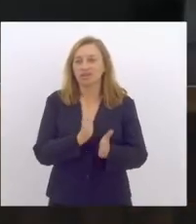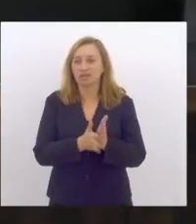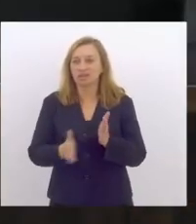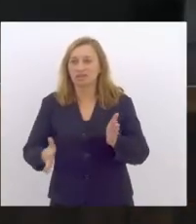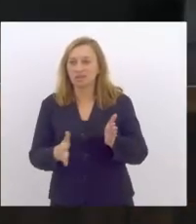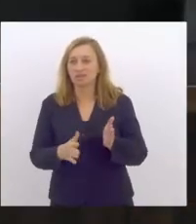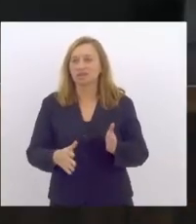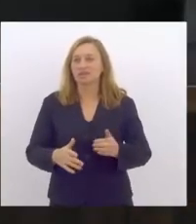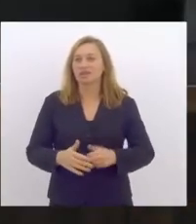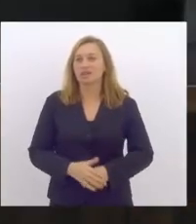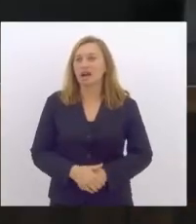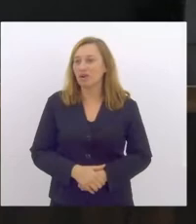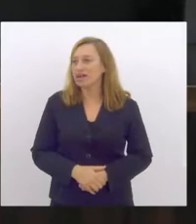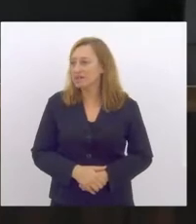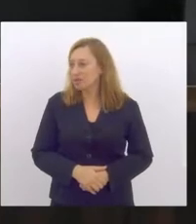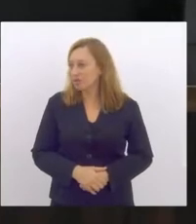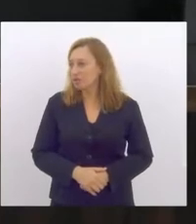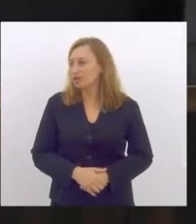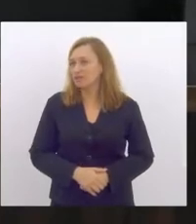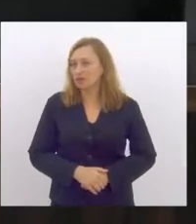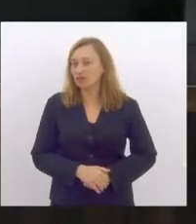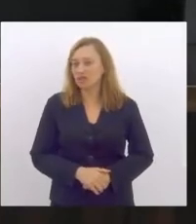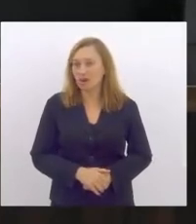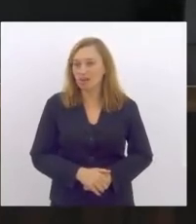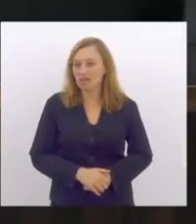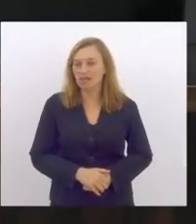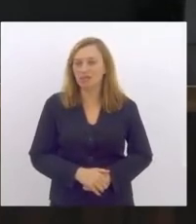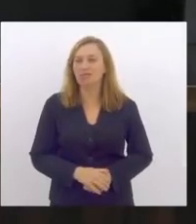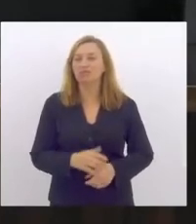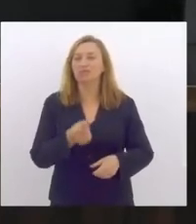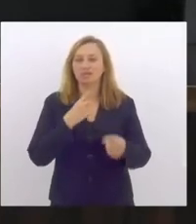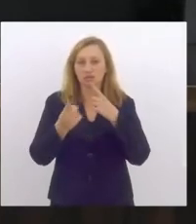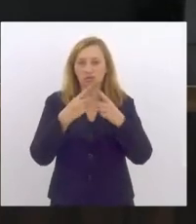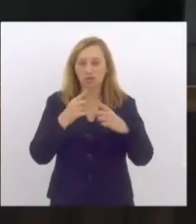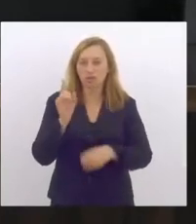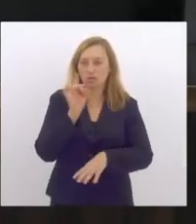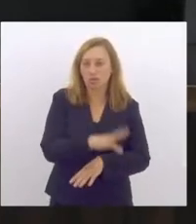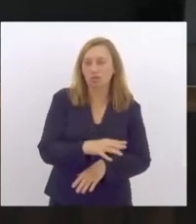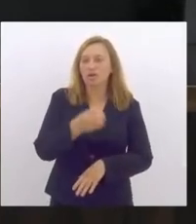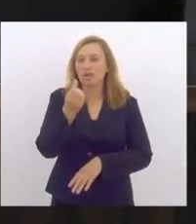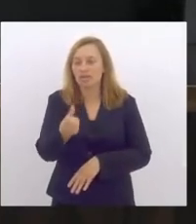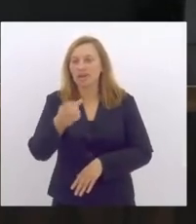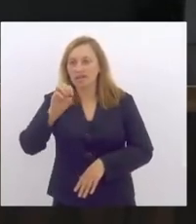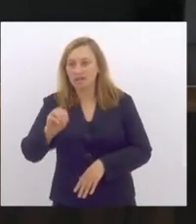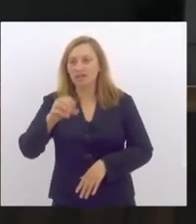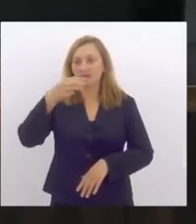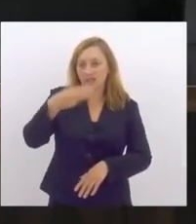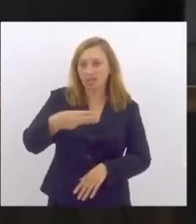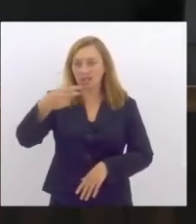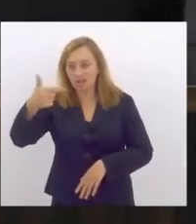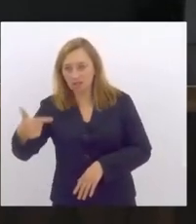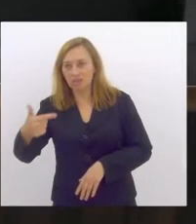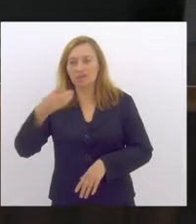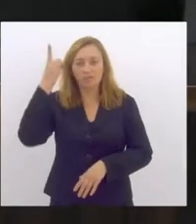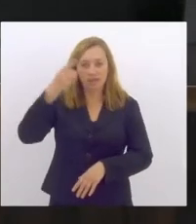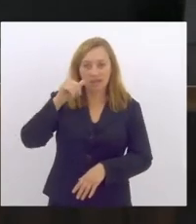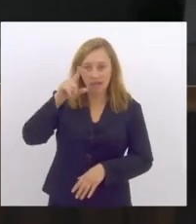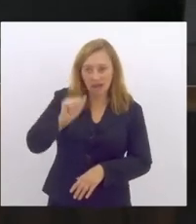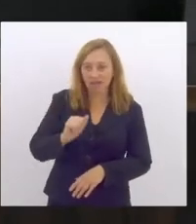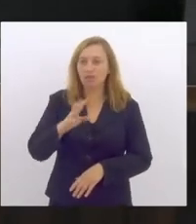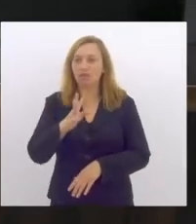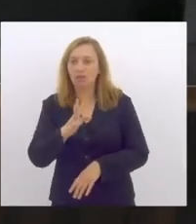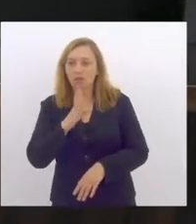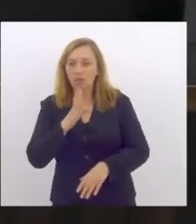da 2ª sessão extraordinária. Anuncio, em regime de urgência e discussão, o único projeto de lei 6032-22, de autoria da deputada Alana Passo, que